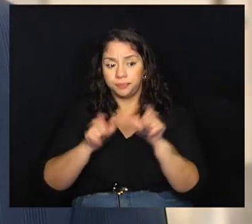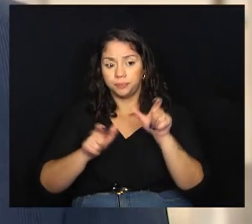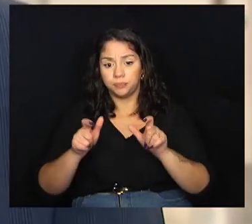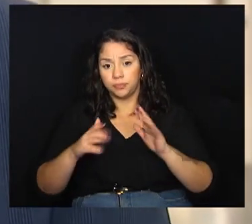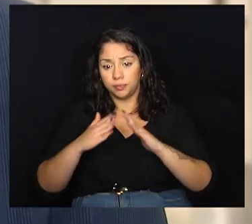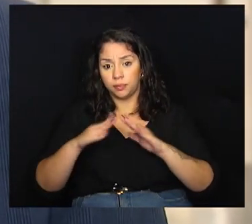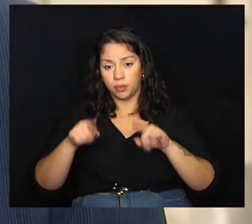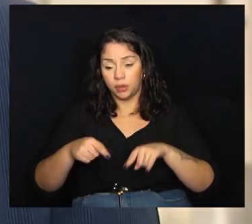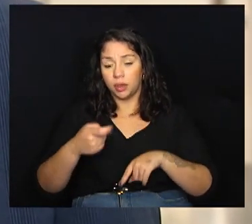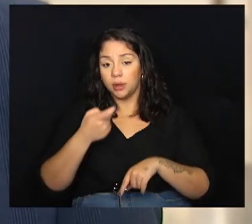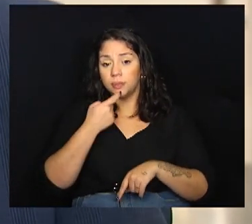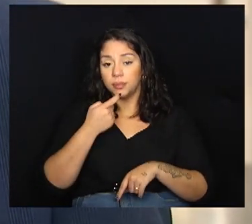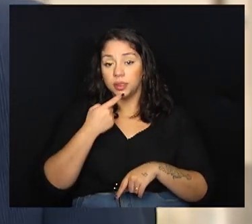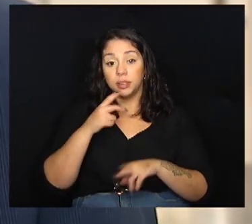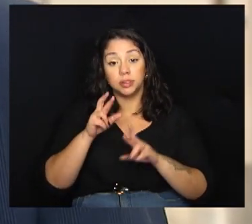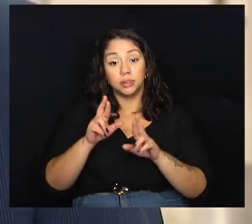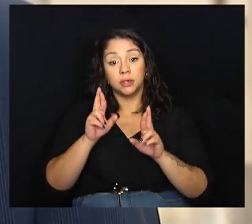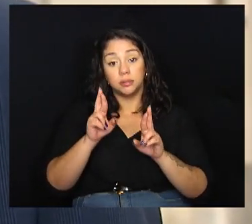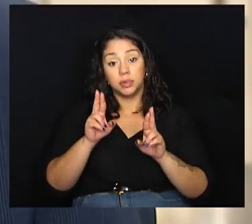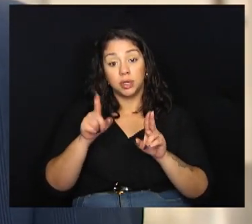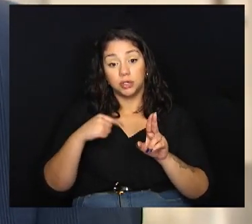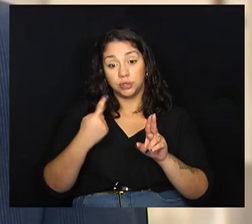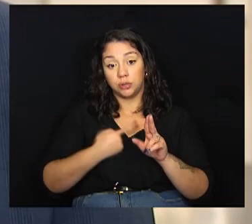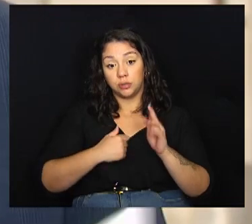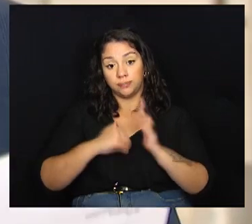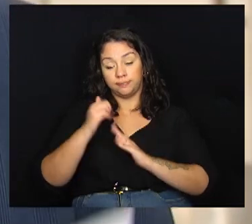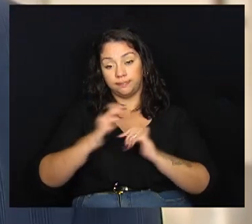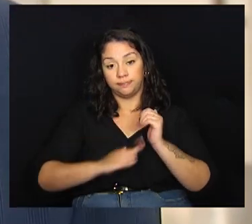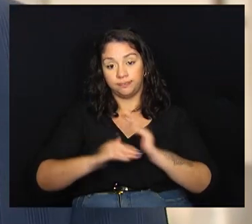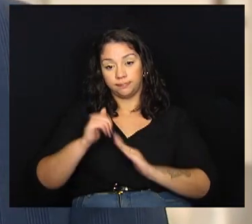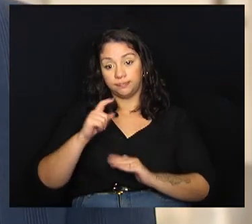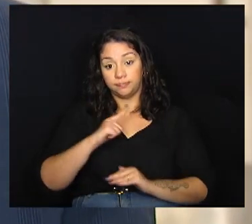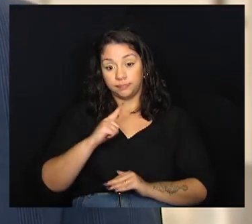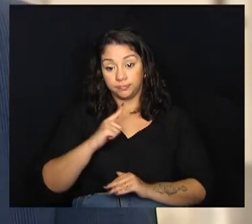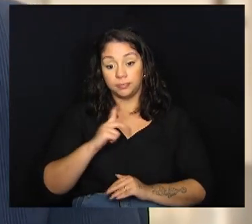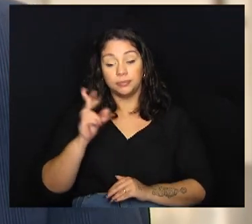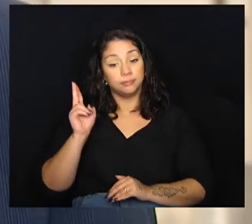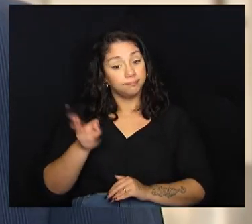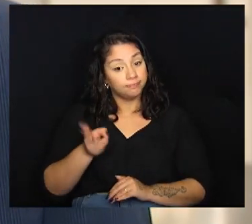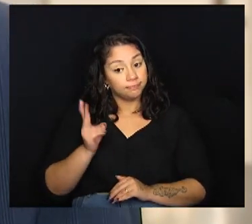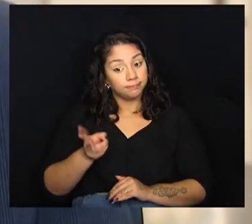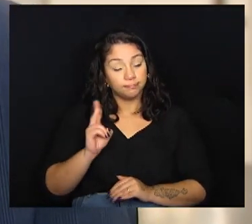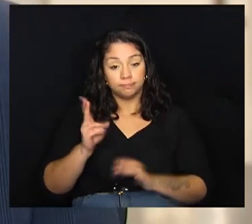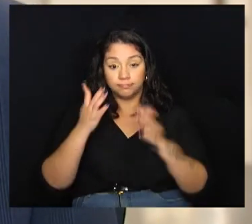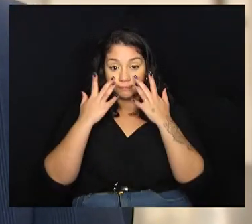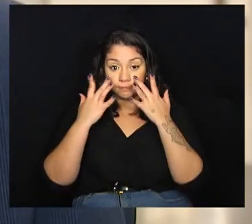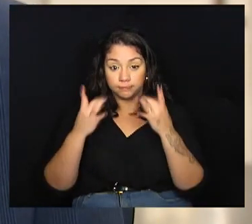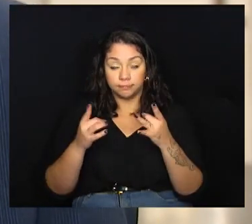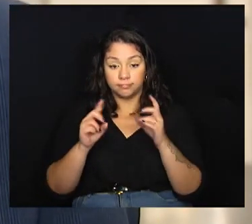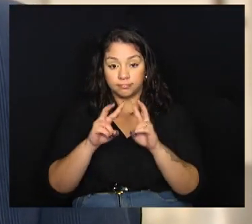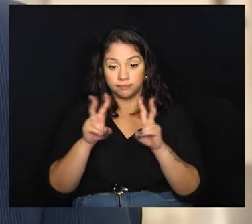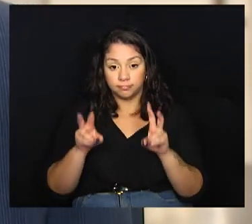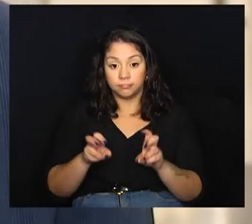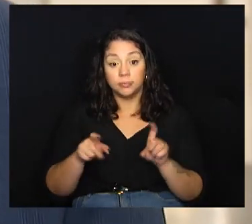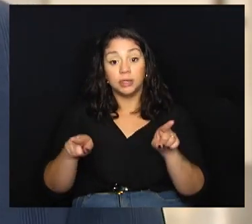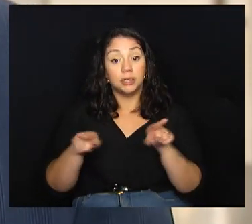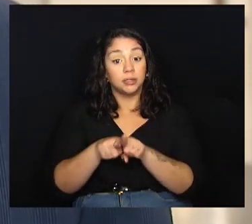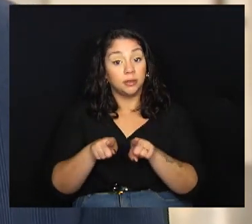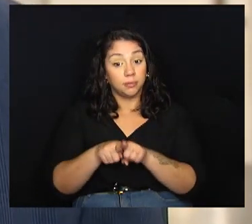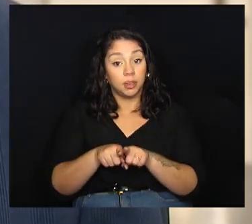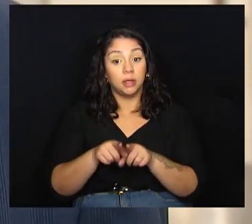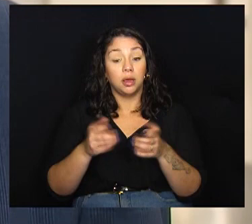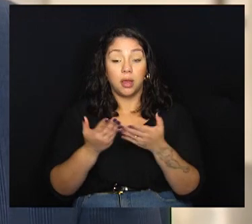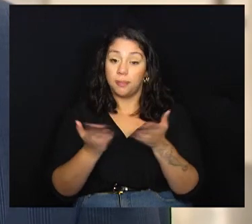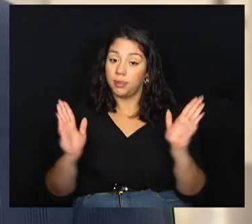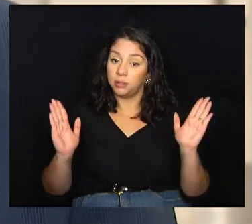podem esperar da nossa comissão? Uma comissão atuante, que ela está sempre atenta aos assuntos e também já deixar aberto